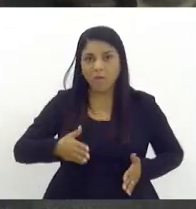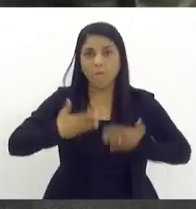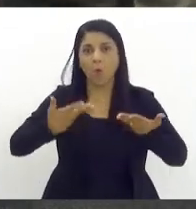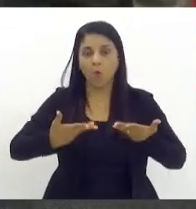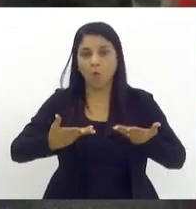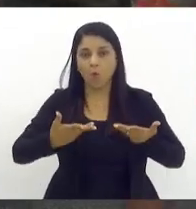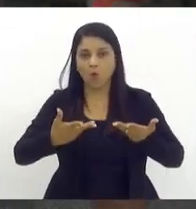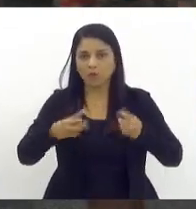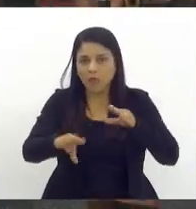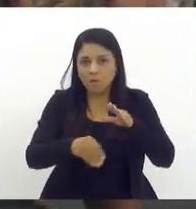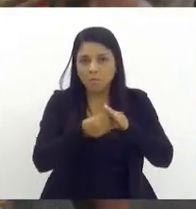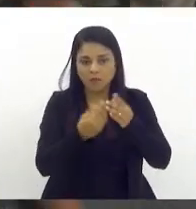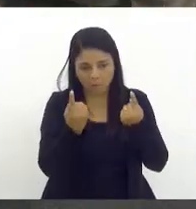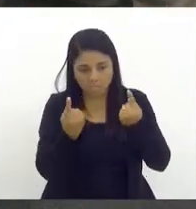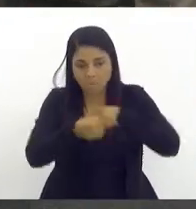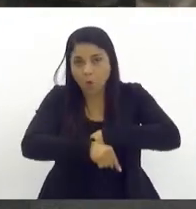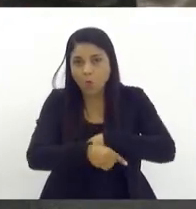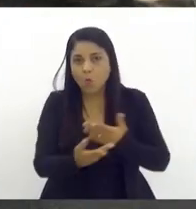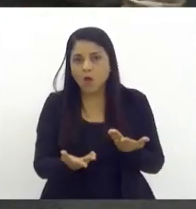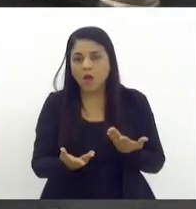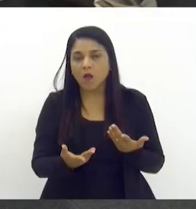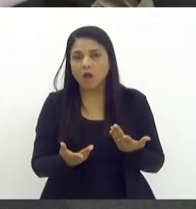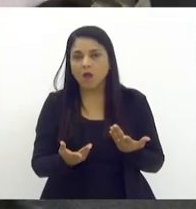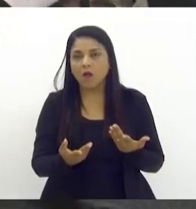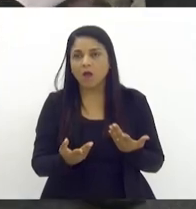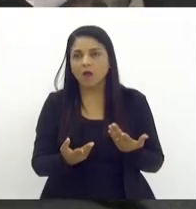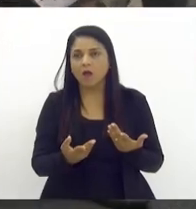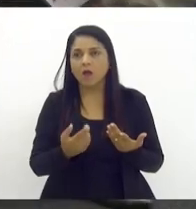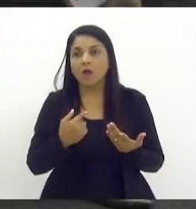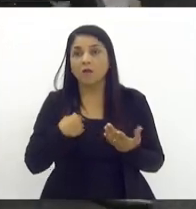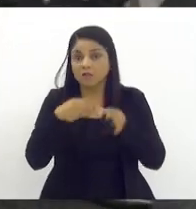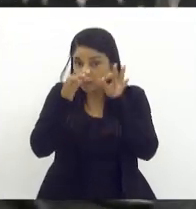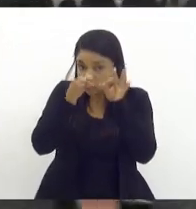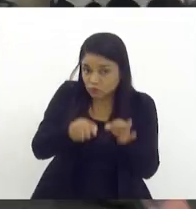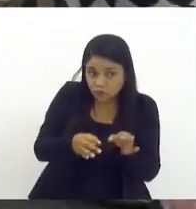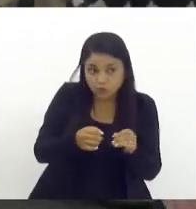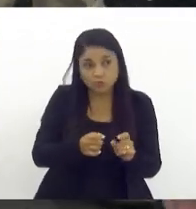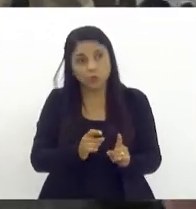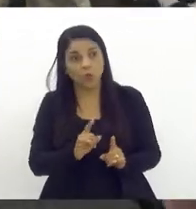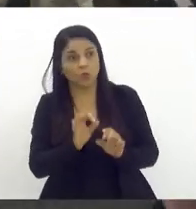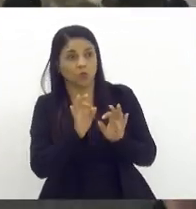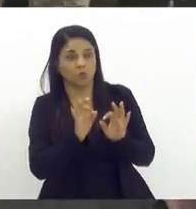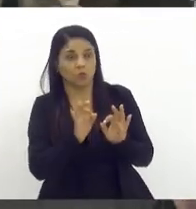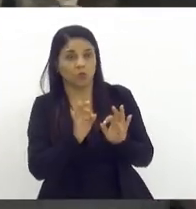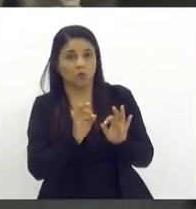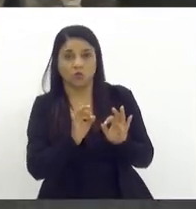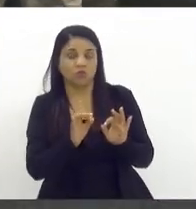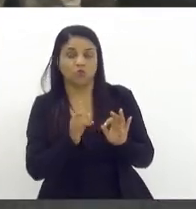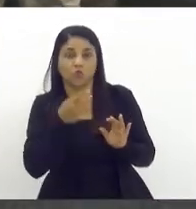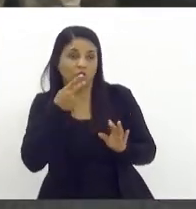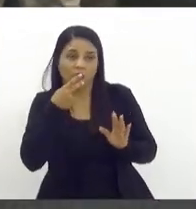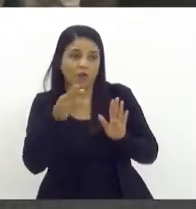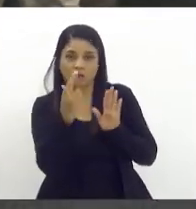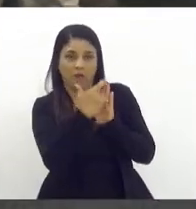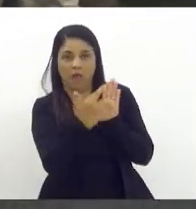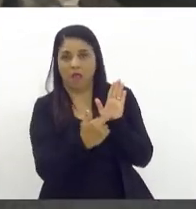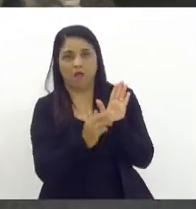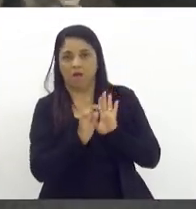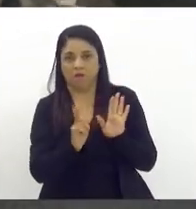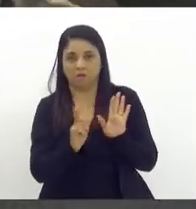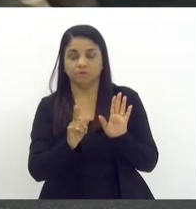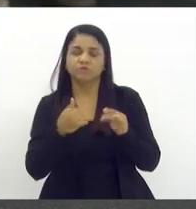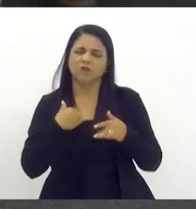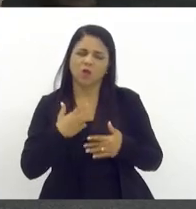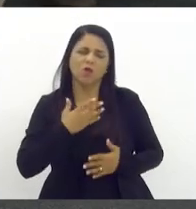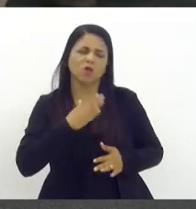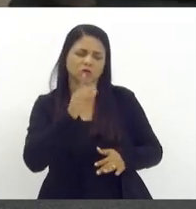o senhor acha justo... Não, deputado Luiz Paulo... Eu não estou levantando deputado, nada deputado, regimental. Deputado Luiz Paulo, com todo carinho